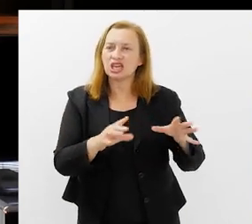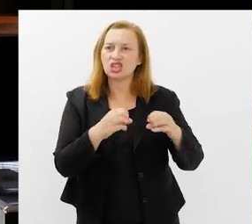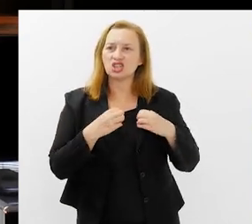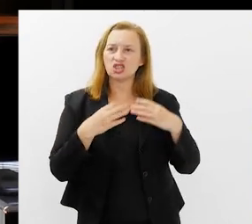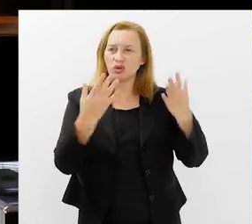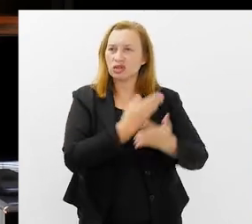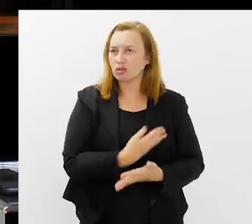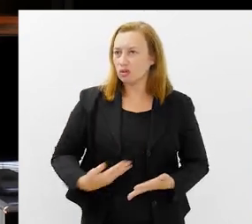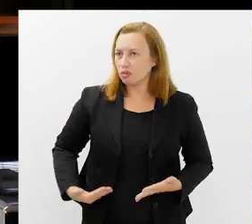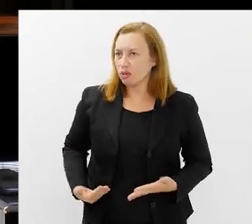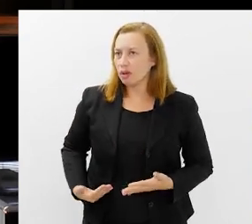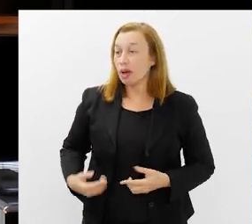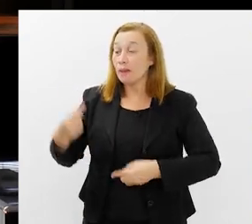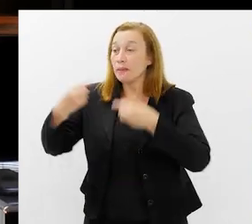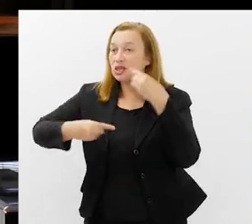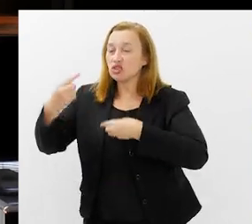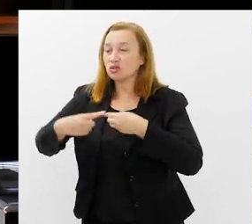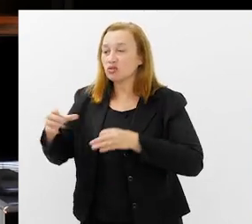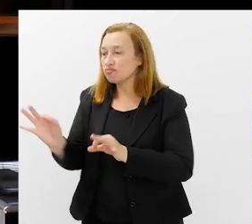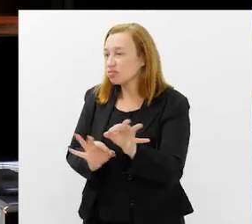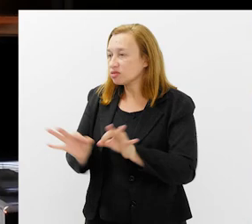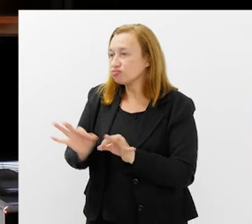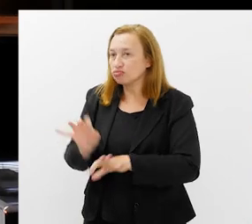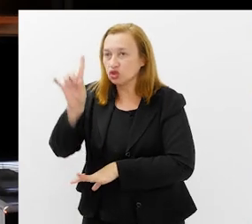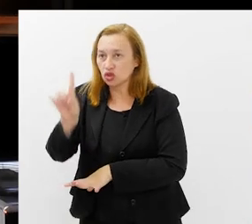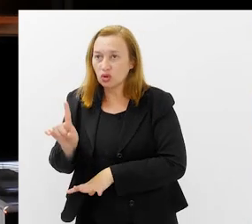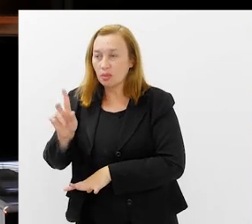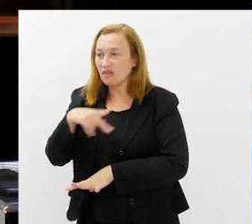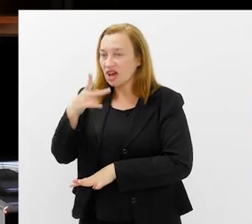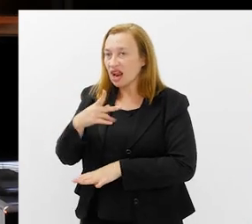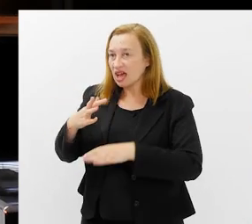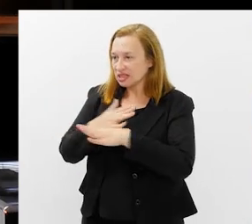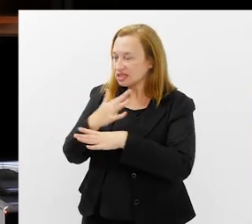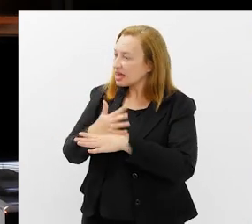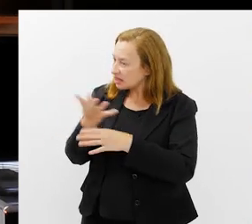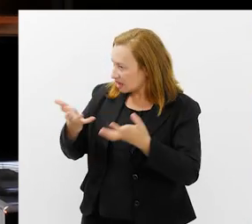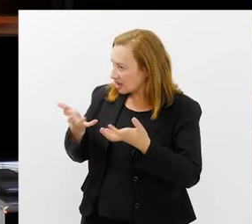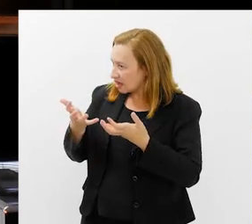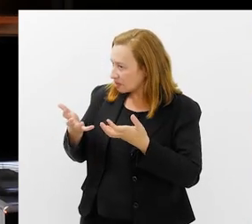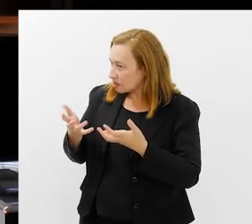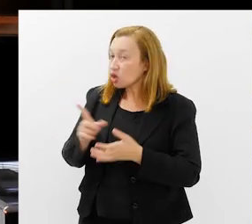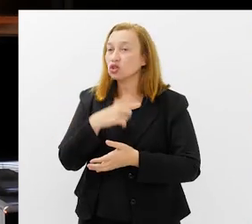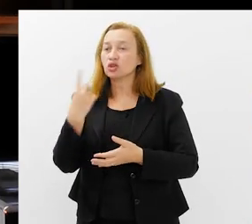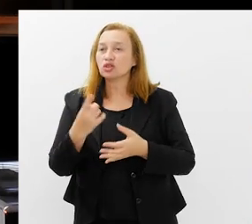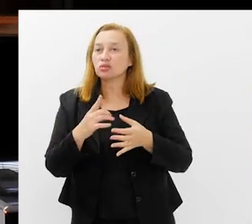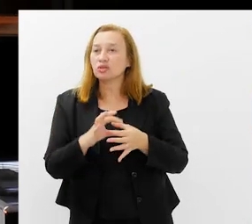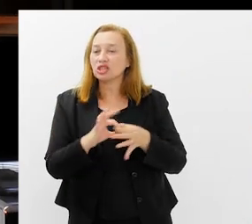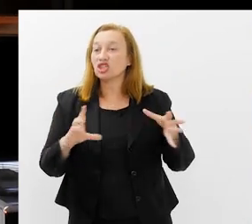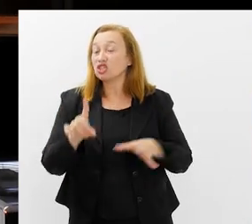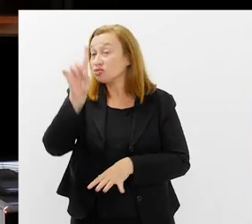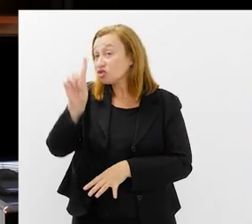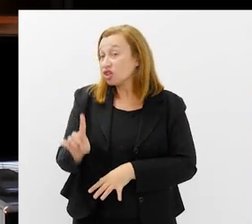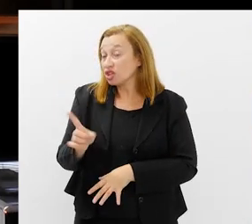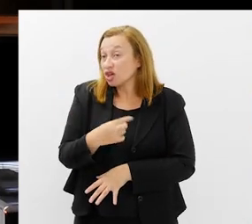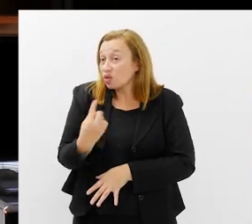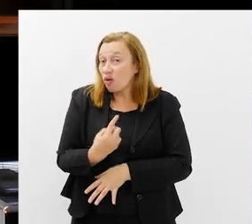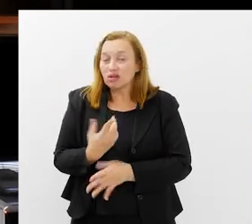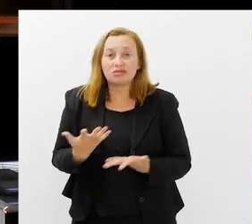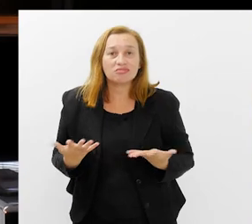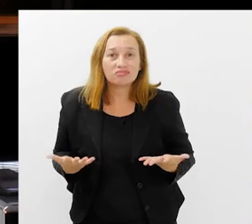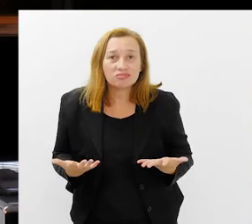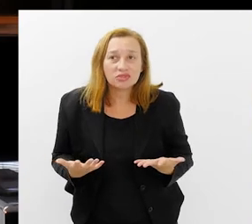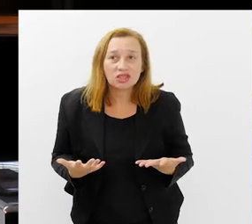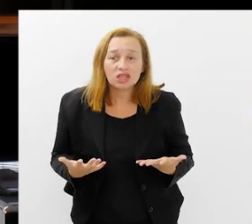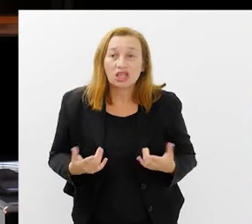a gente deixa de ir numa audiência pública para discutir o plano diretor, para dizer a cidade que queremos, nós estamos abrindo mão de um direito que é